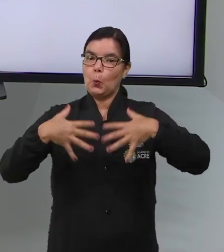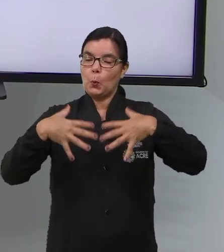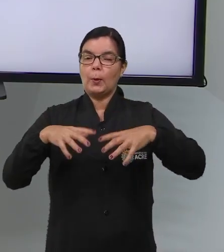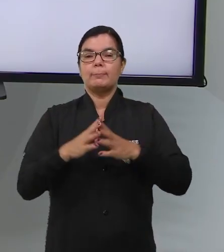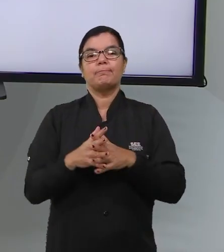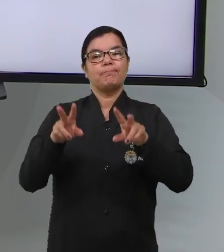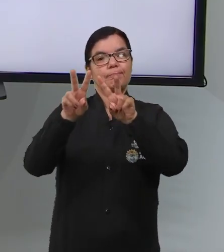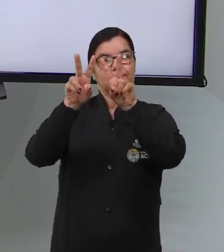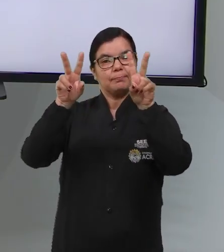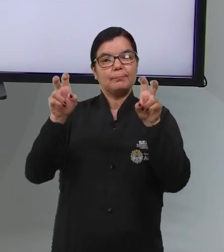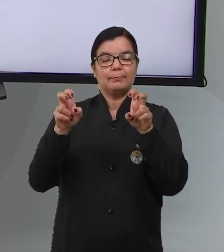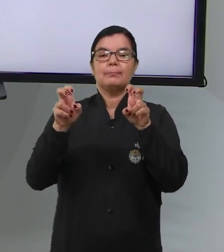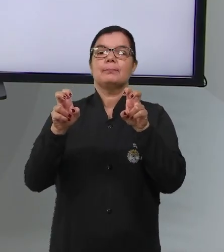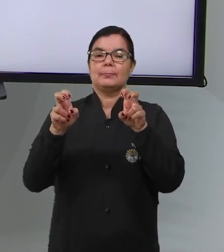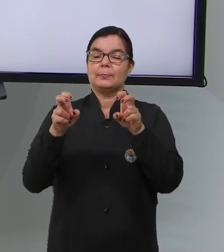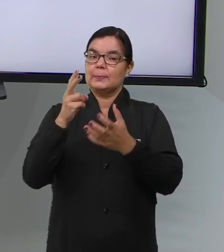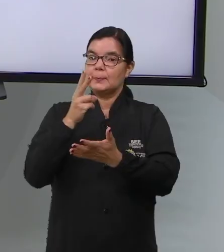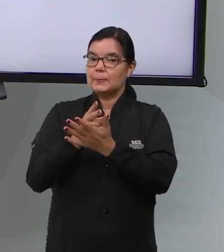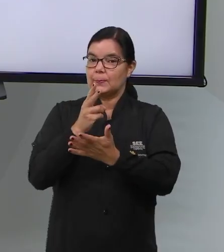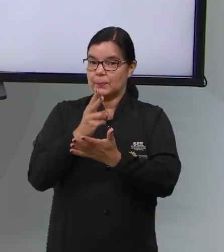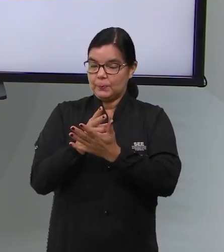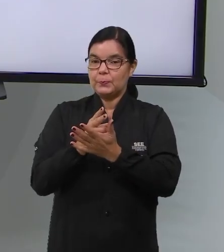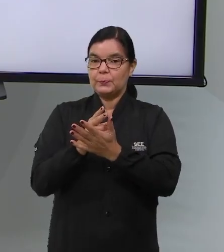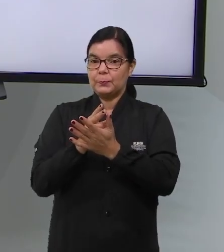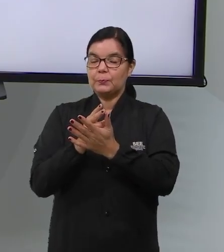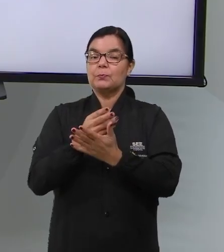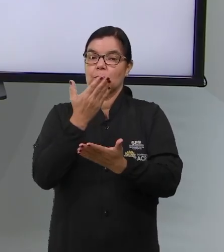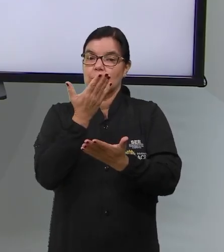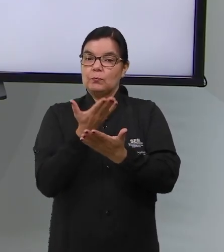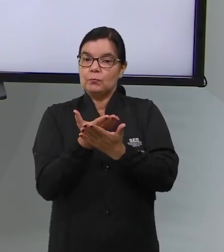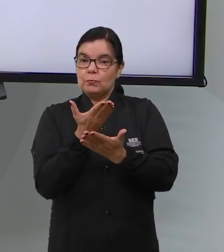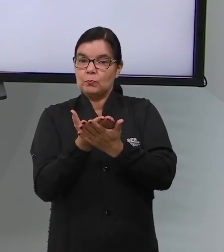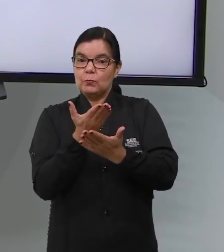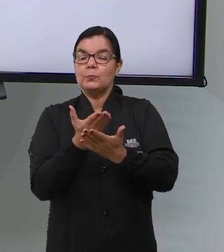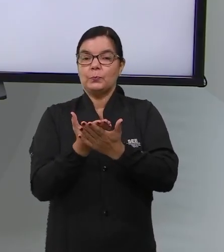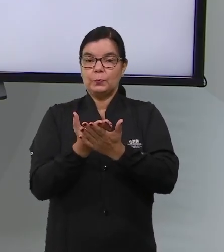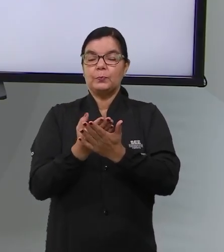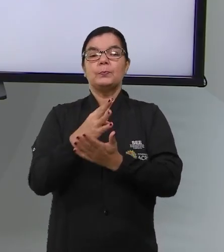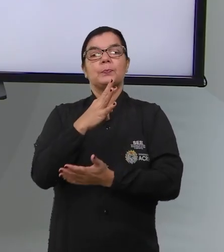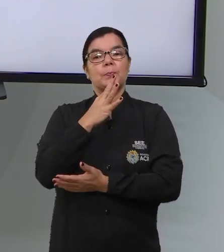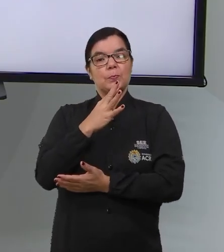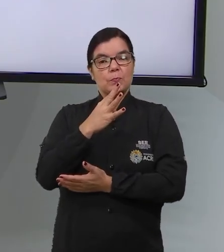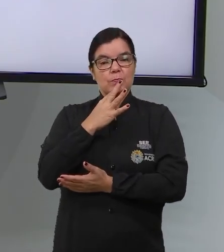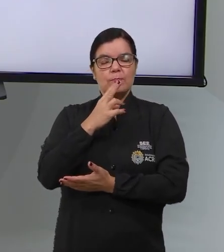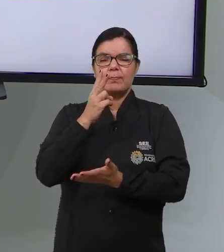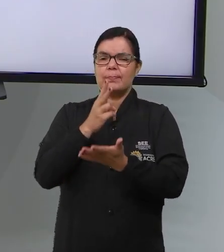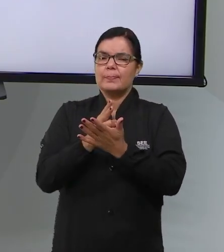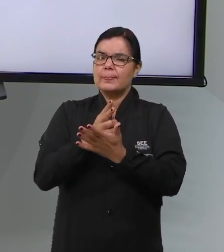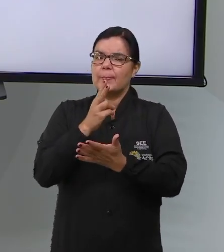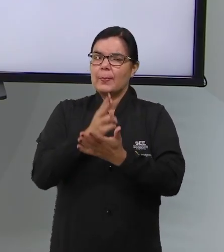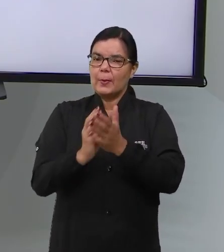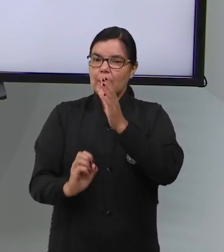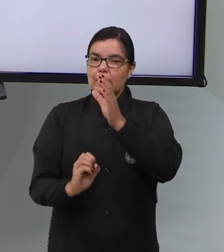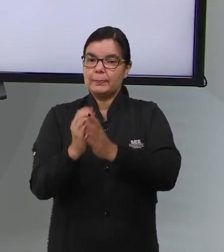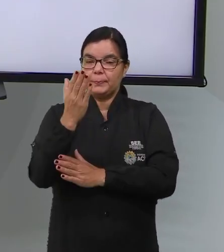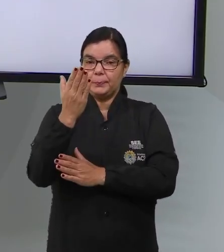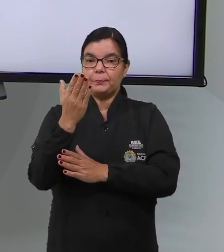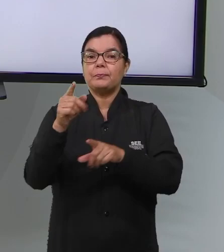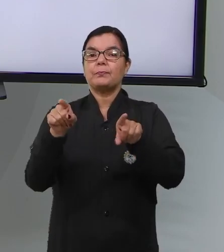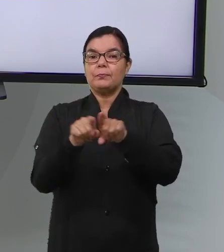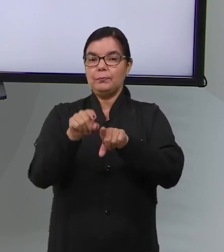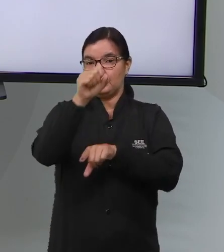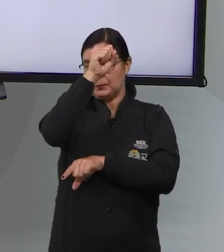termo bastante recorrente, aliás, um objeto de conhecimento bastante recorrente nos